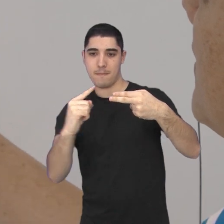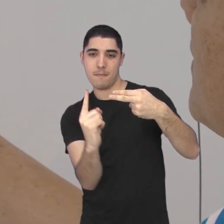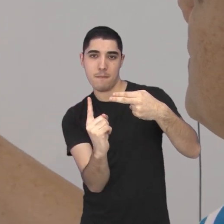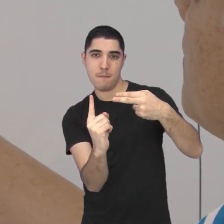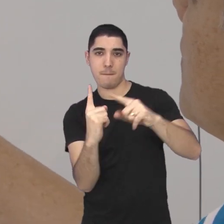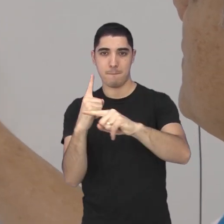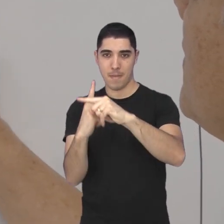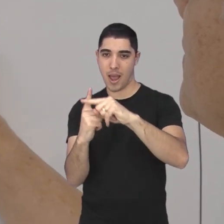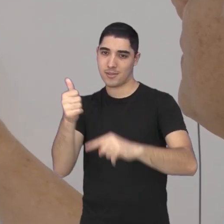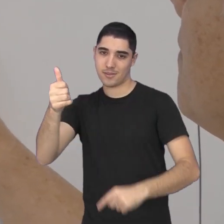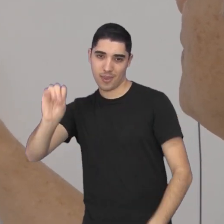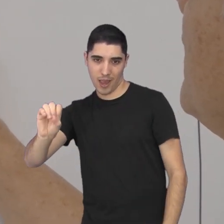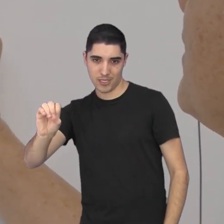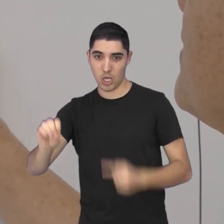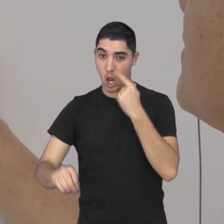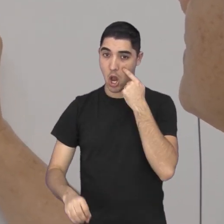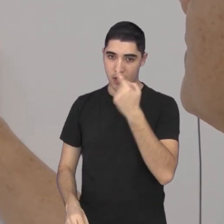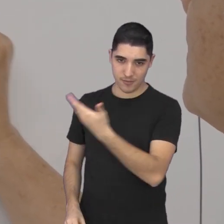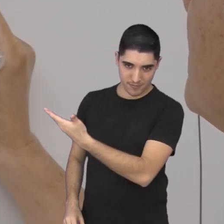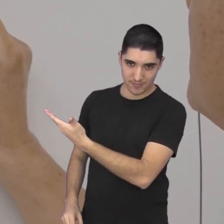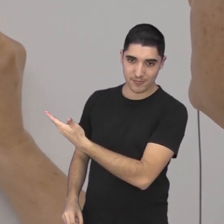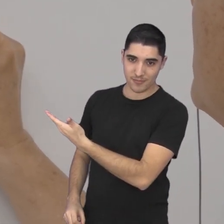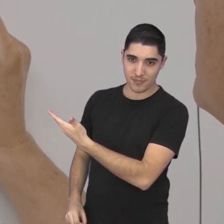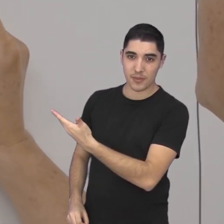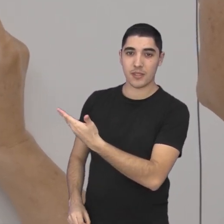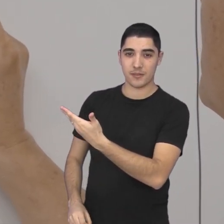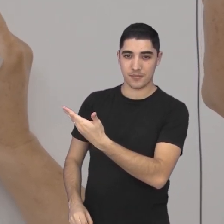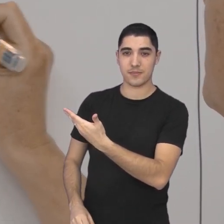Vai ser 5x igual a 10.